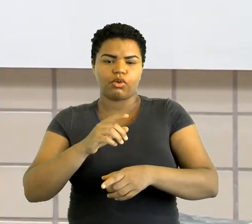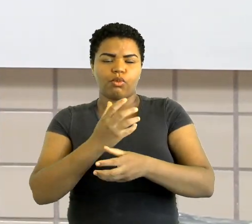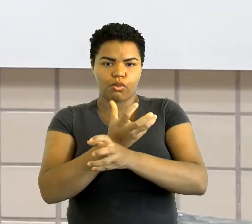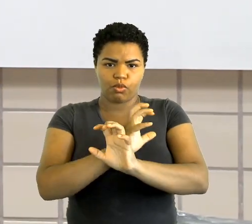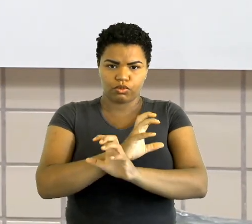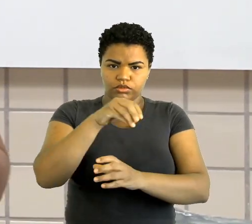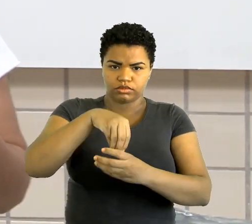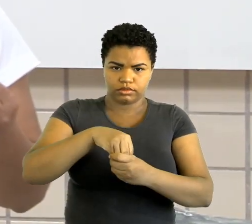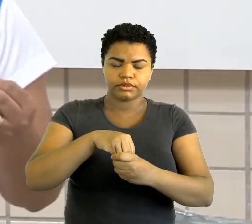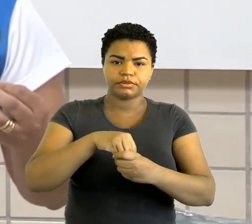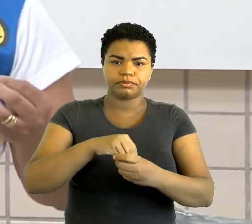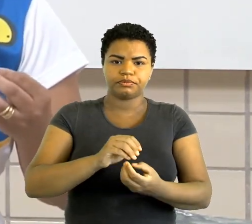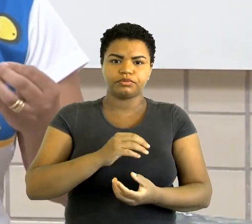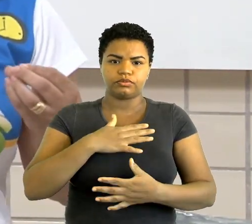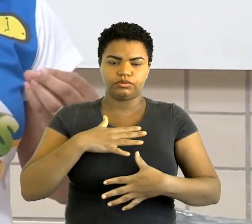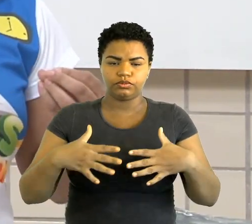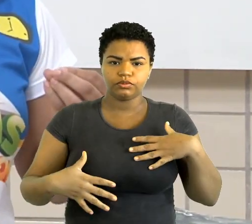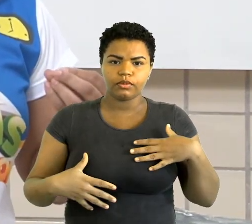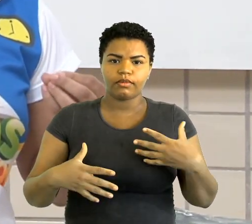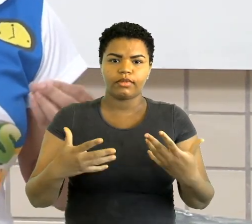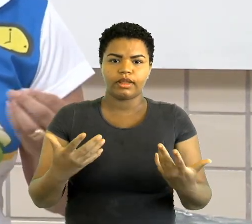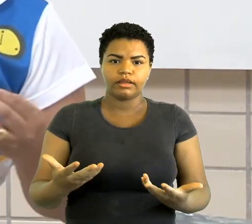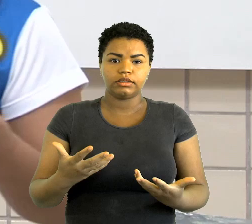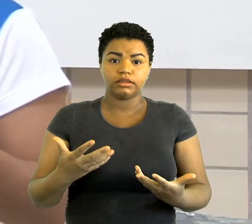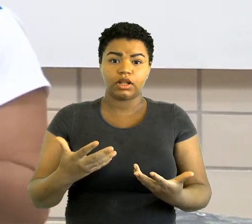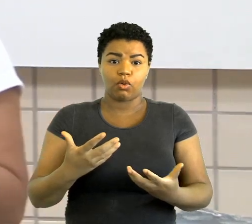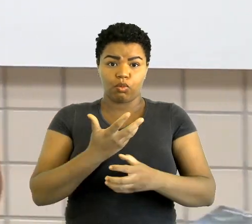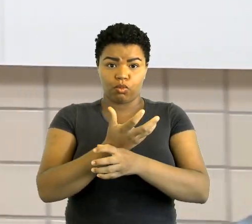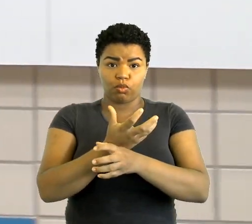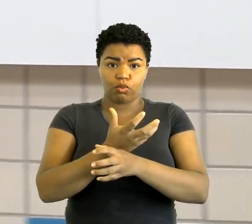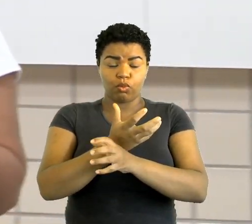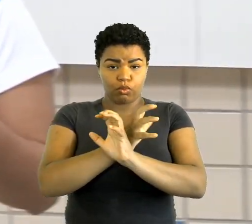formado, ele tem uma quantidade de